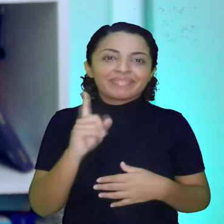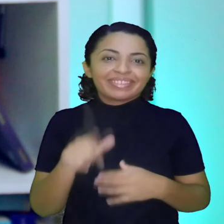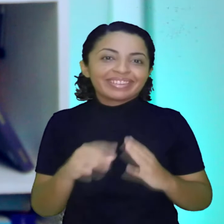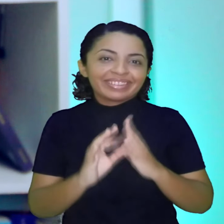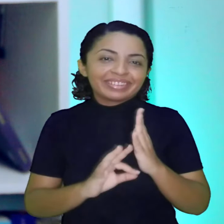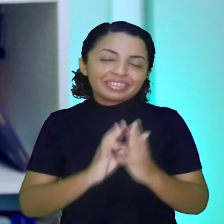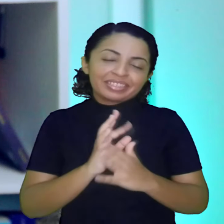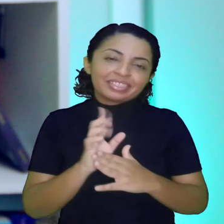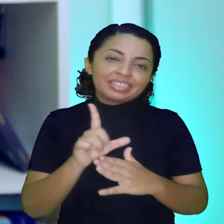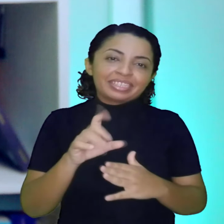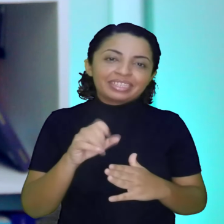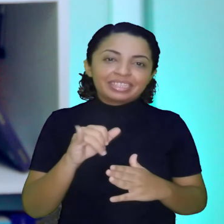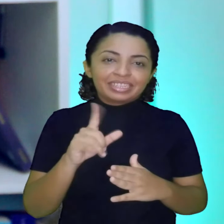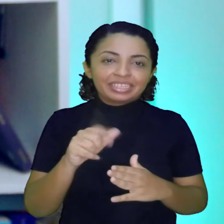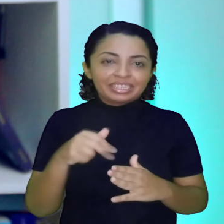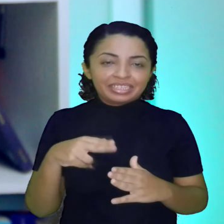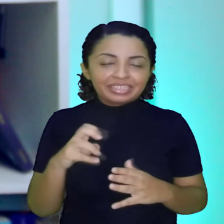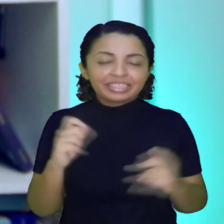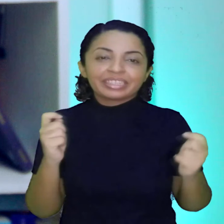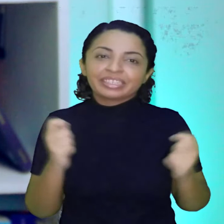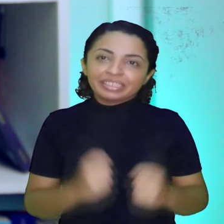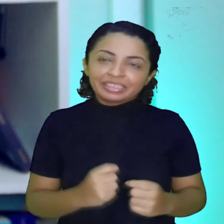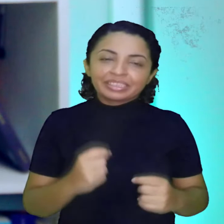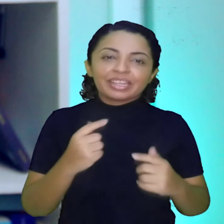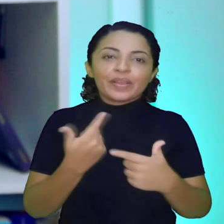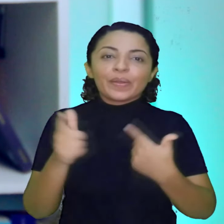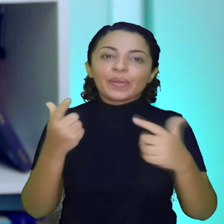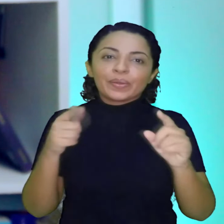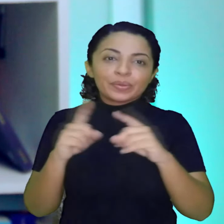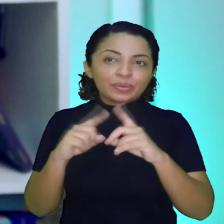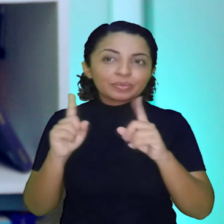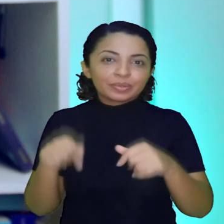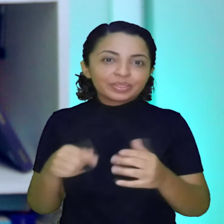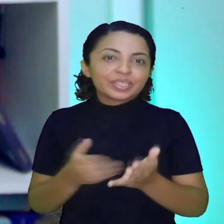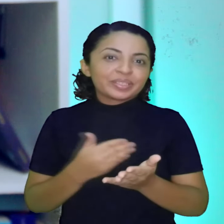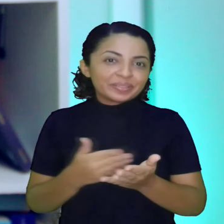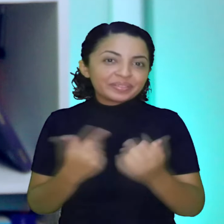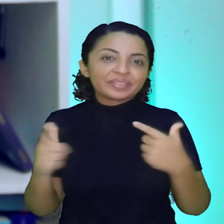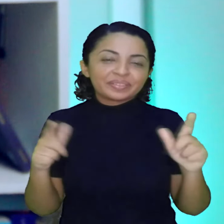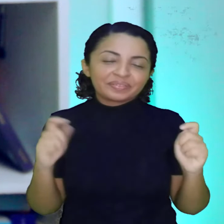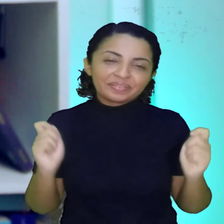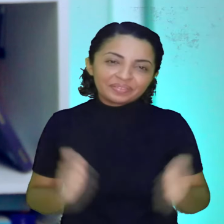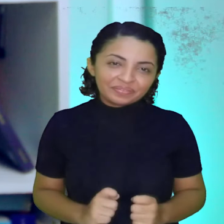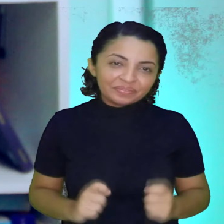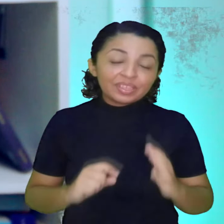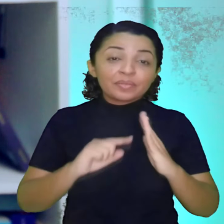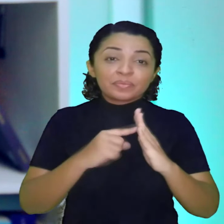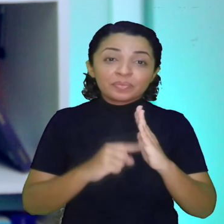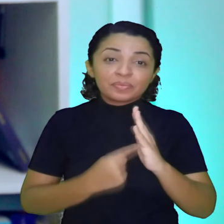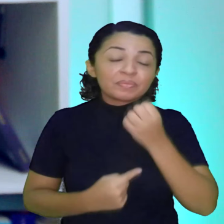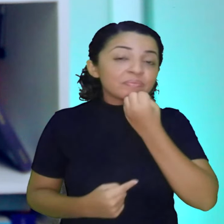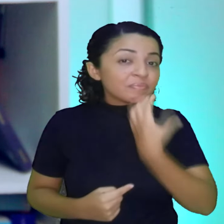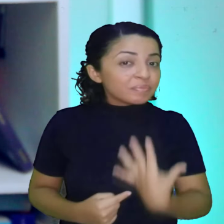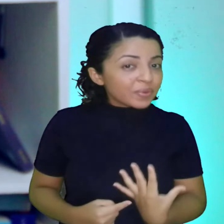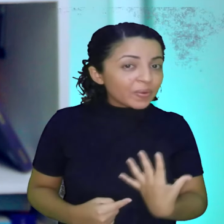que a Raven Leilani, ela está pronta aí já para encabeçar outros projetos. Existem todas essas características que eu falei que são muito